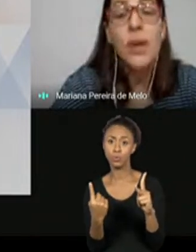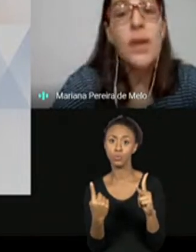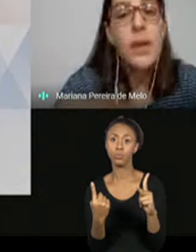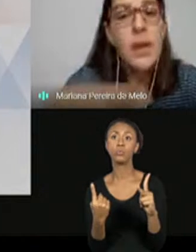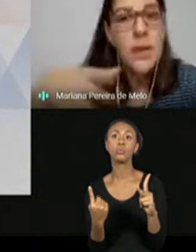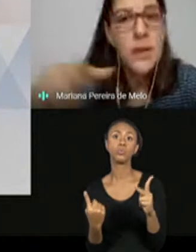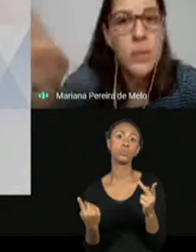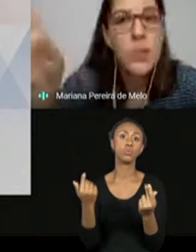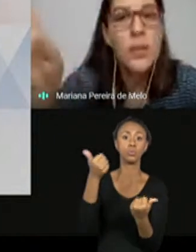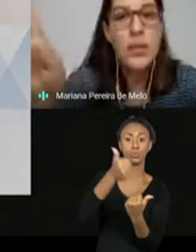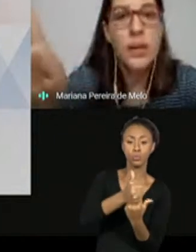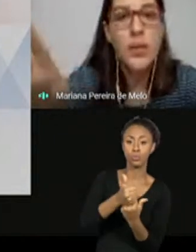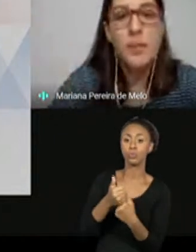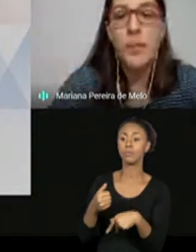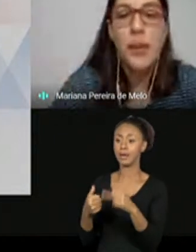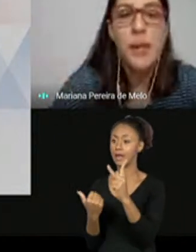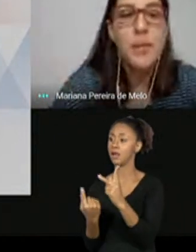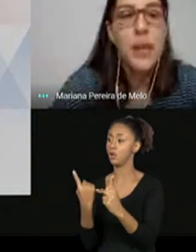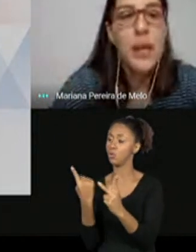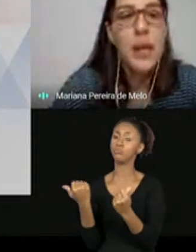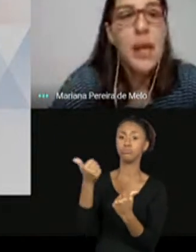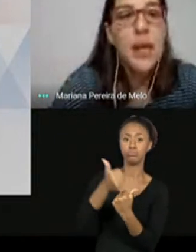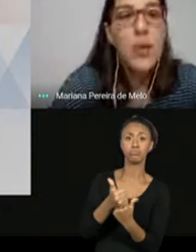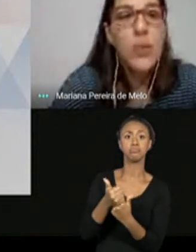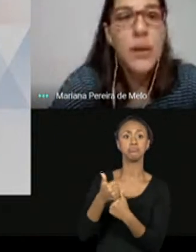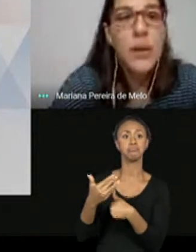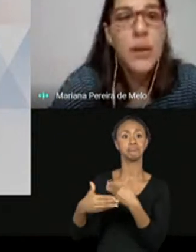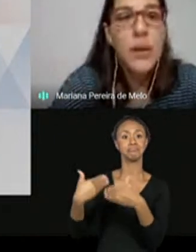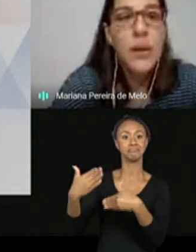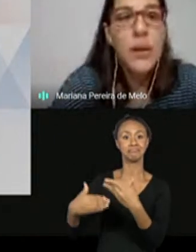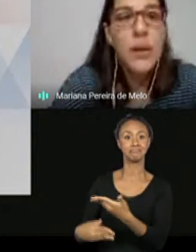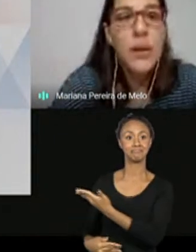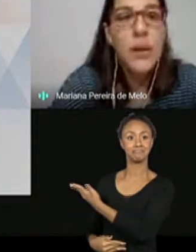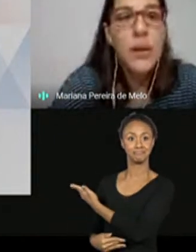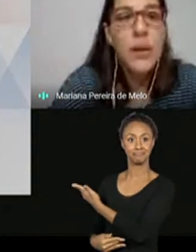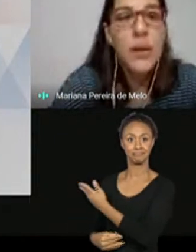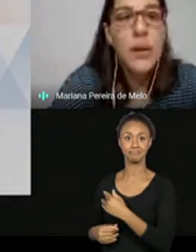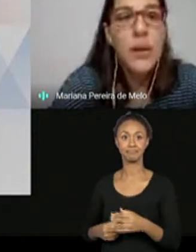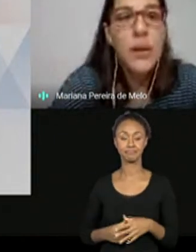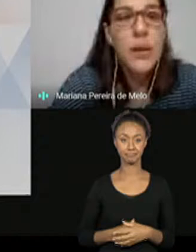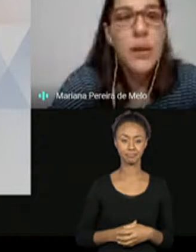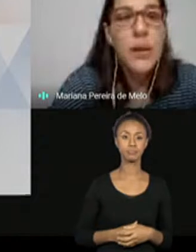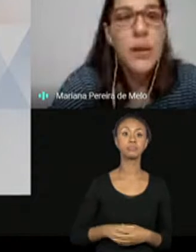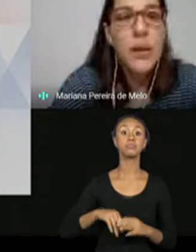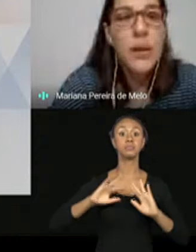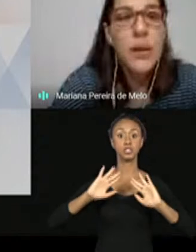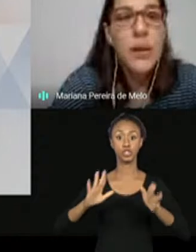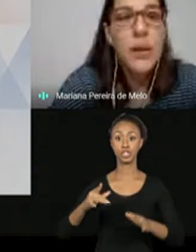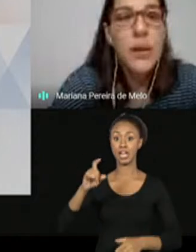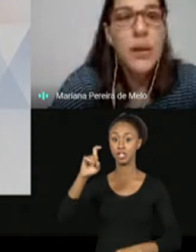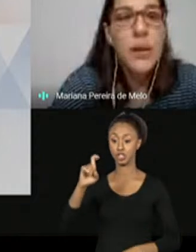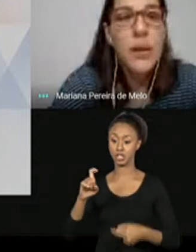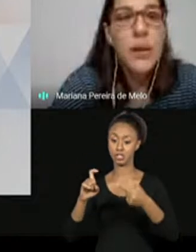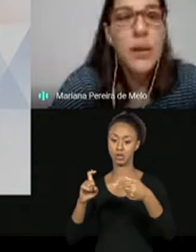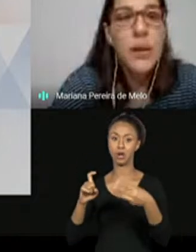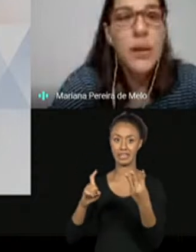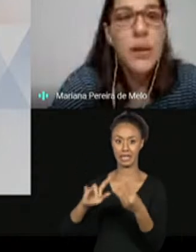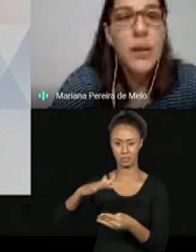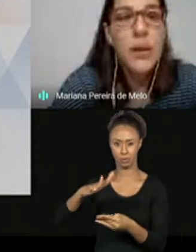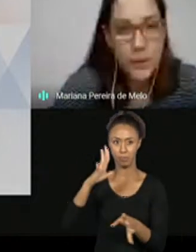1 e o k por 1, e assim por diante, tá? Calculando, então, a probabilidade do x igual a 3,